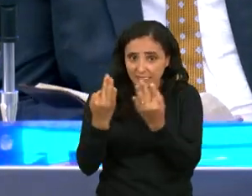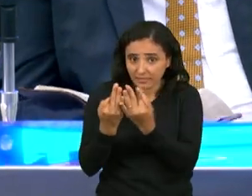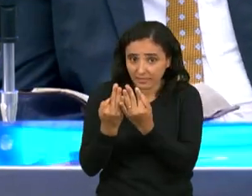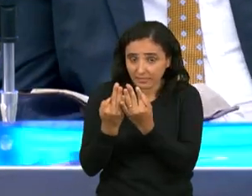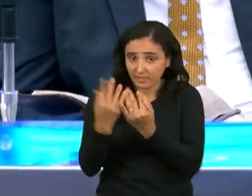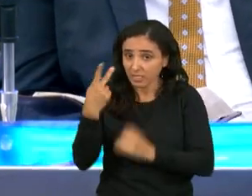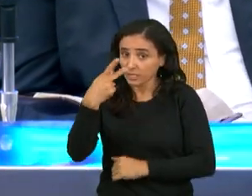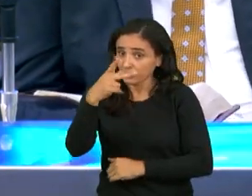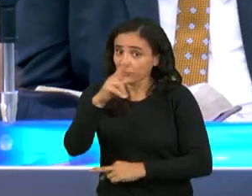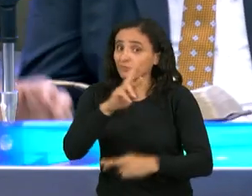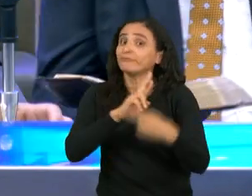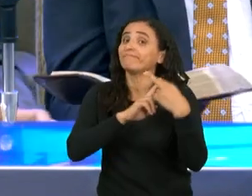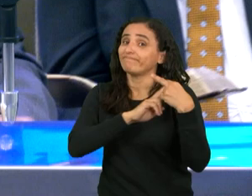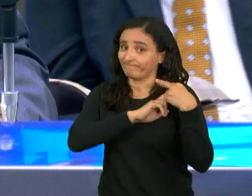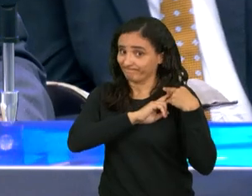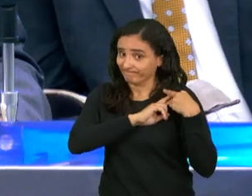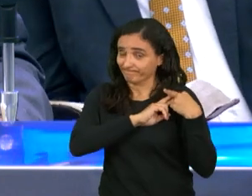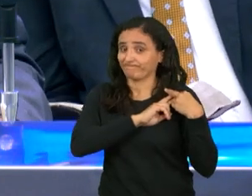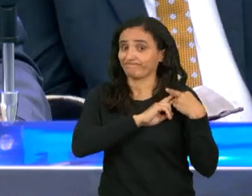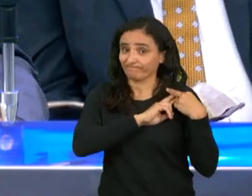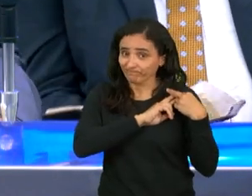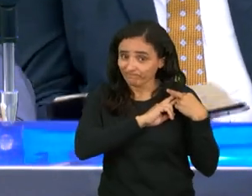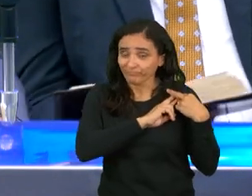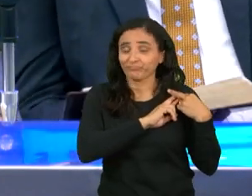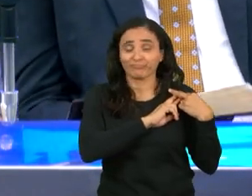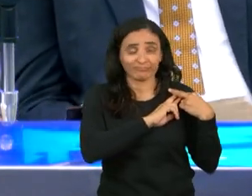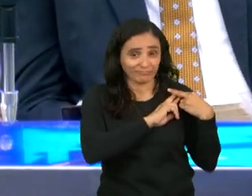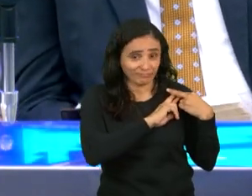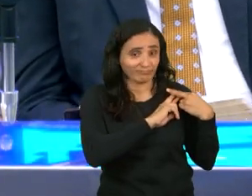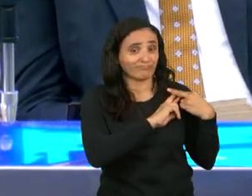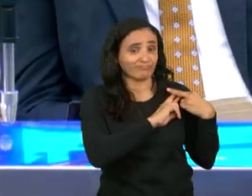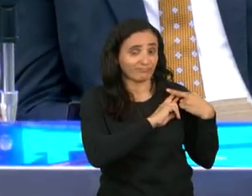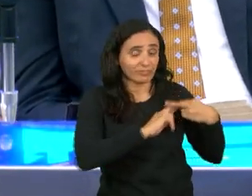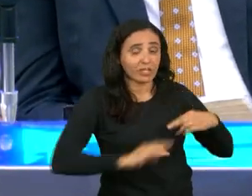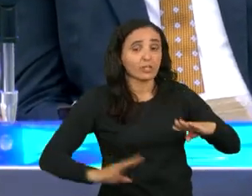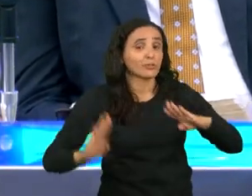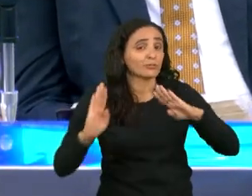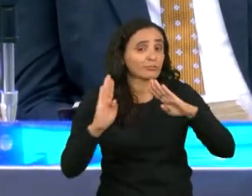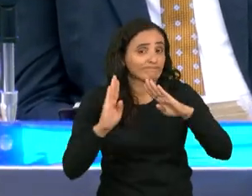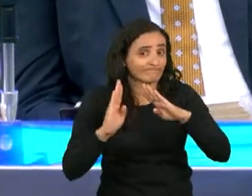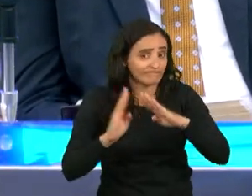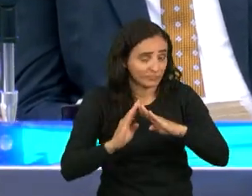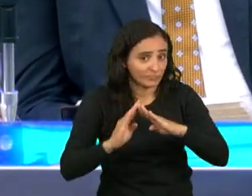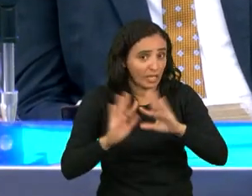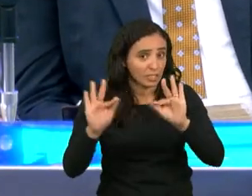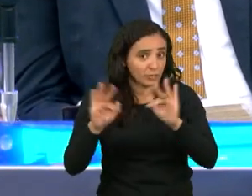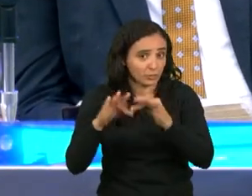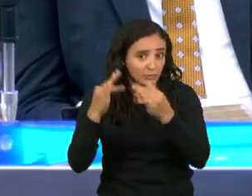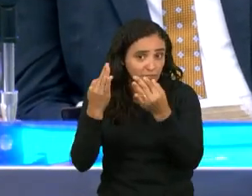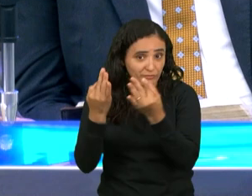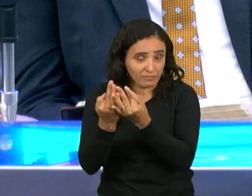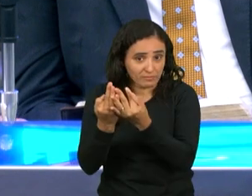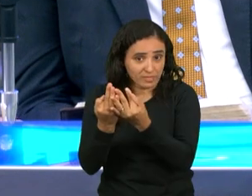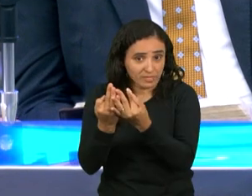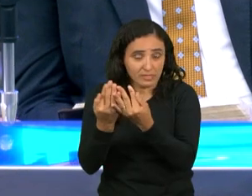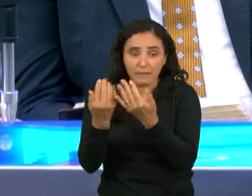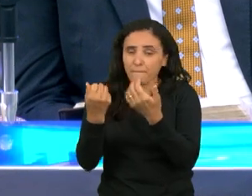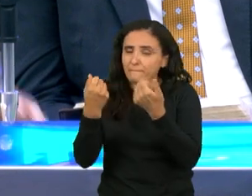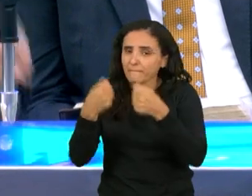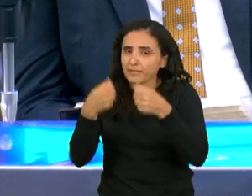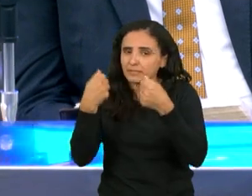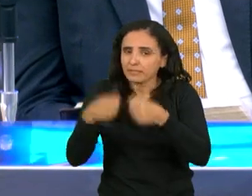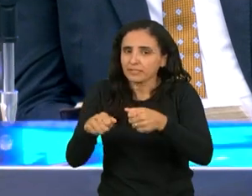correnteza do mundo não a sua casa é casa de um redimido de um salvo